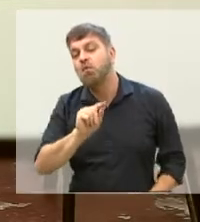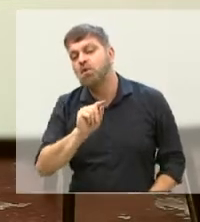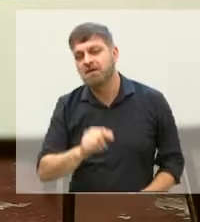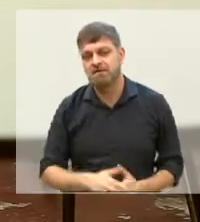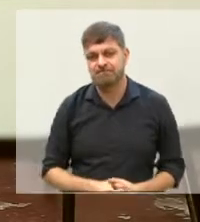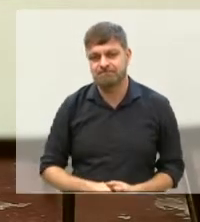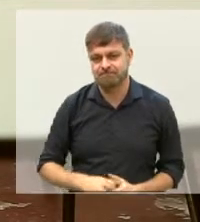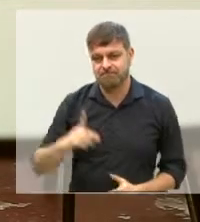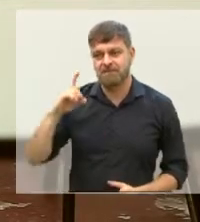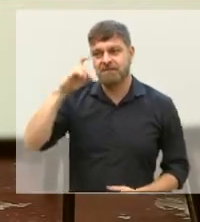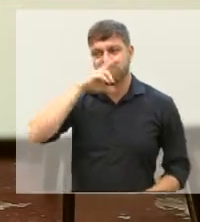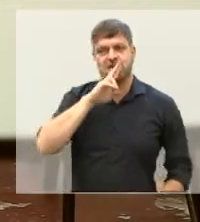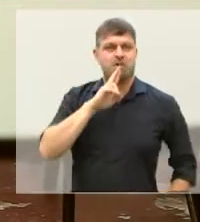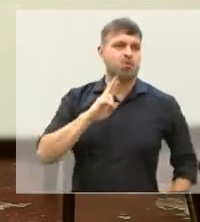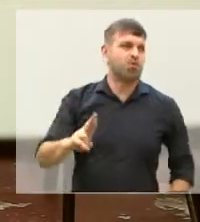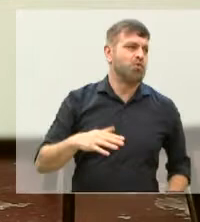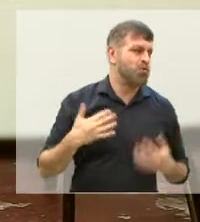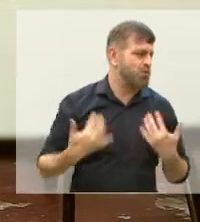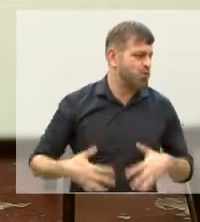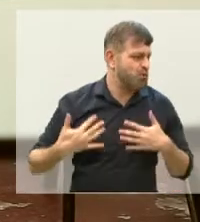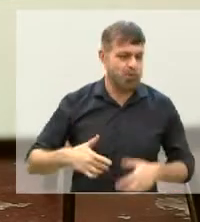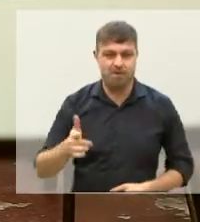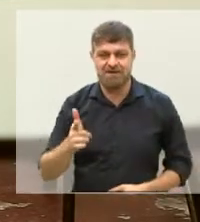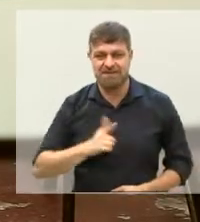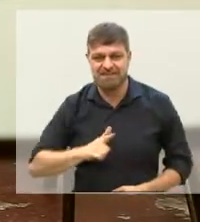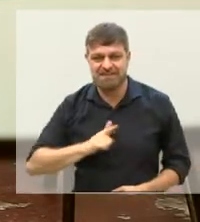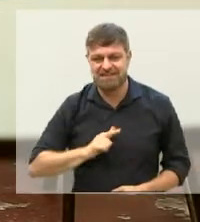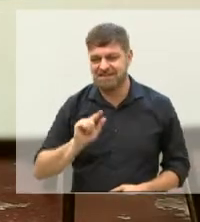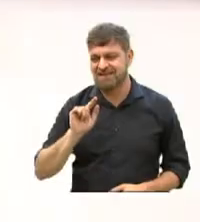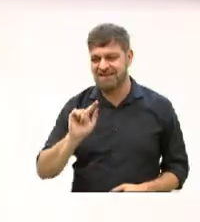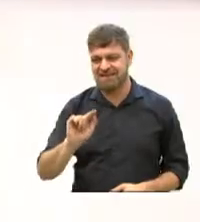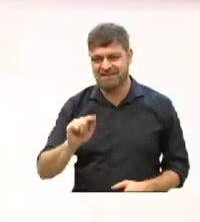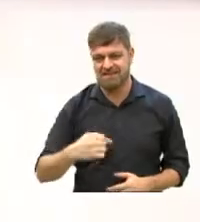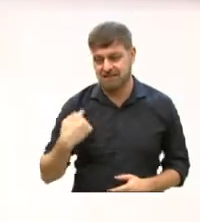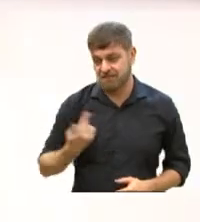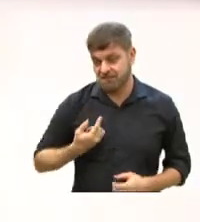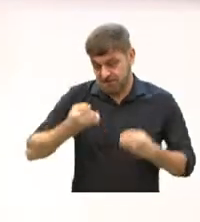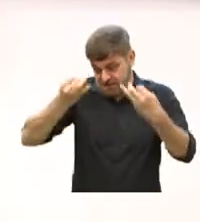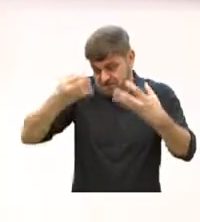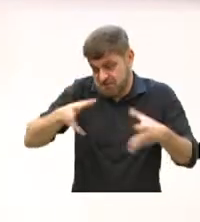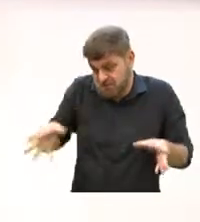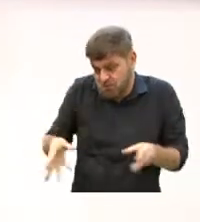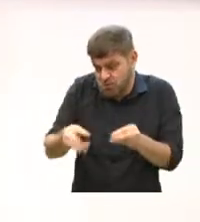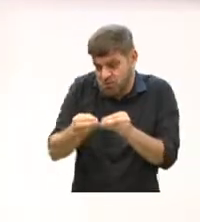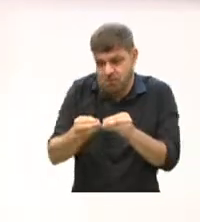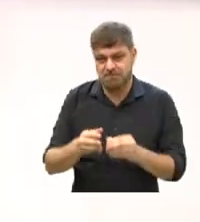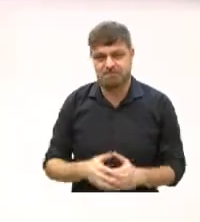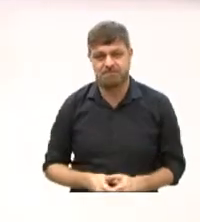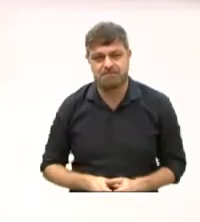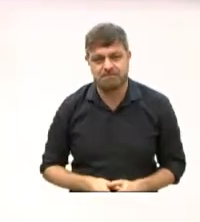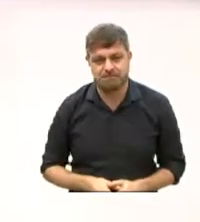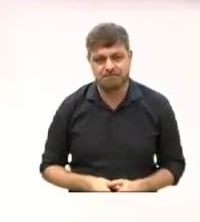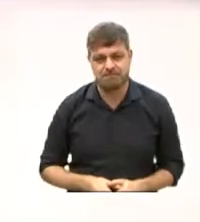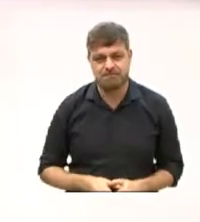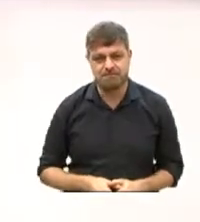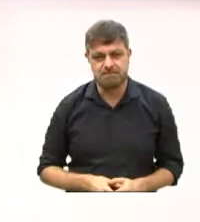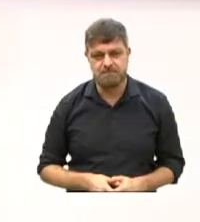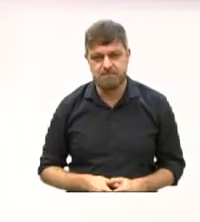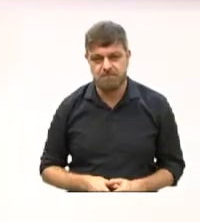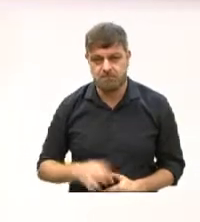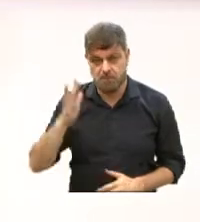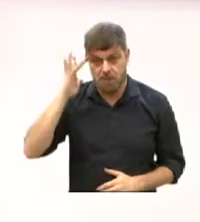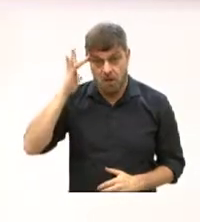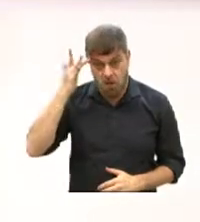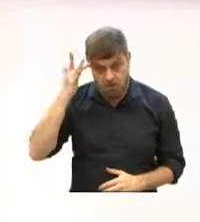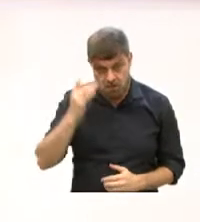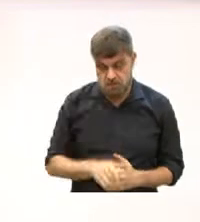Bom, difícil, hein? Eu acho que tem essa, eu colocaria dessa forma, né, assim, para resumir mesmo. Eu acho que é